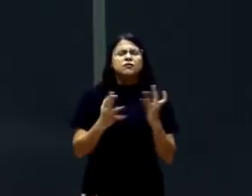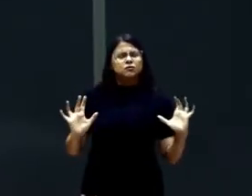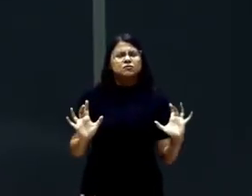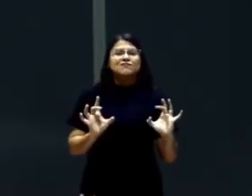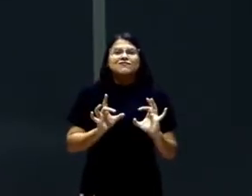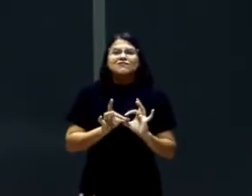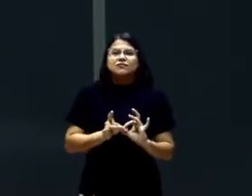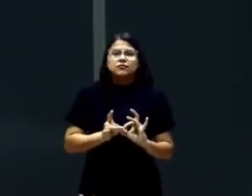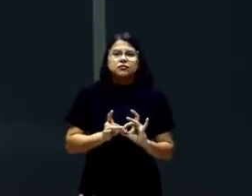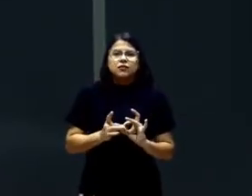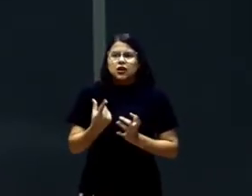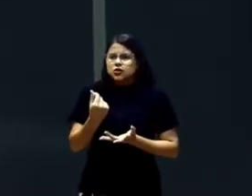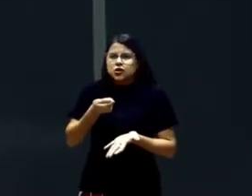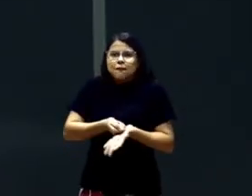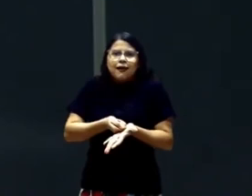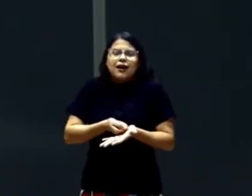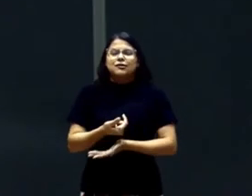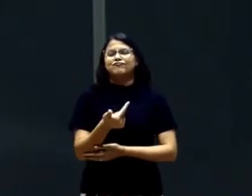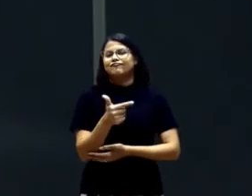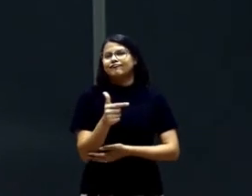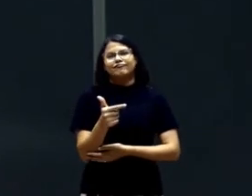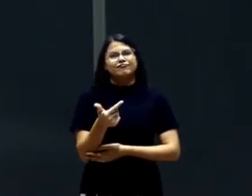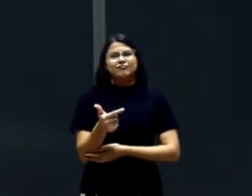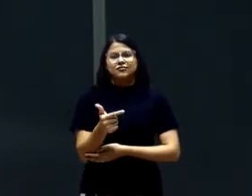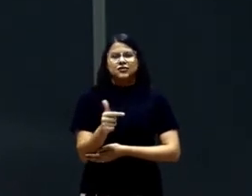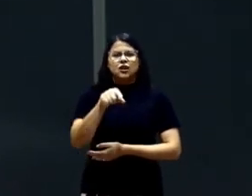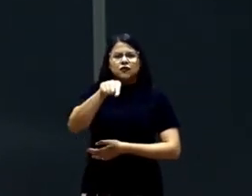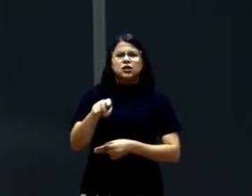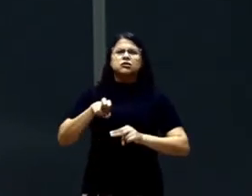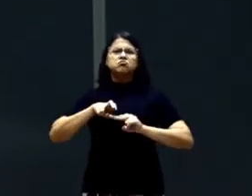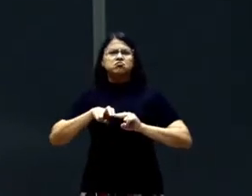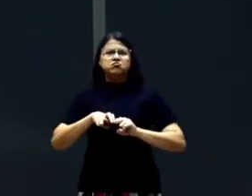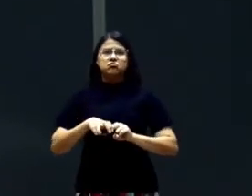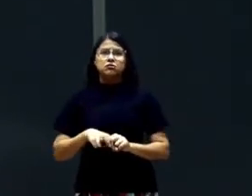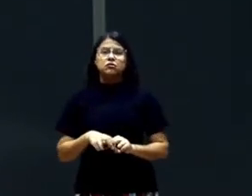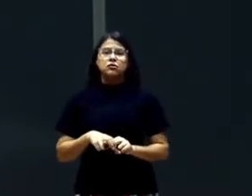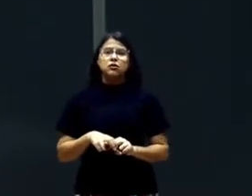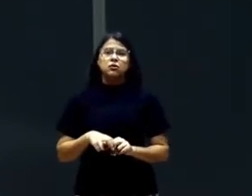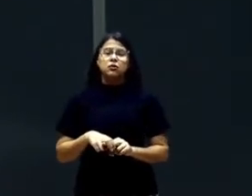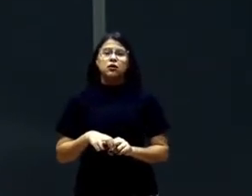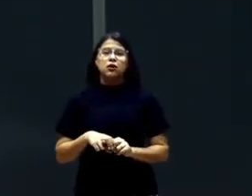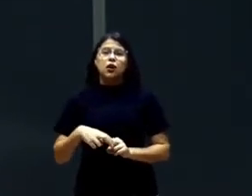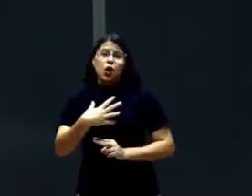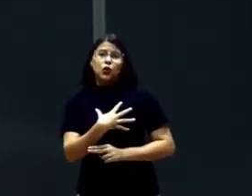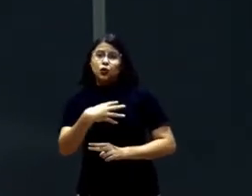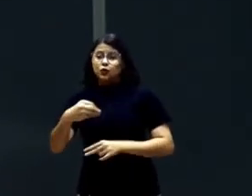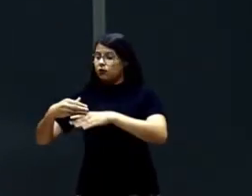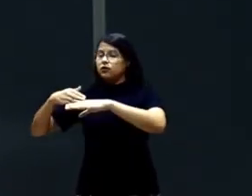isso não tem preço. Você está aqui sentado, o teu filho guardadinho ali